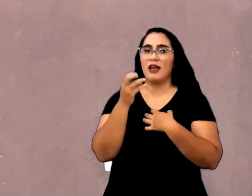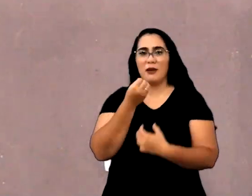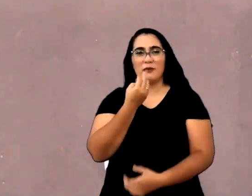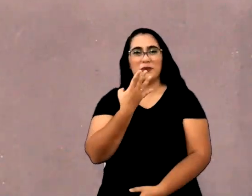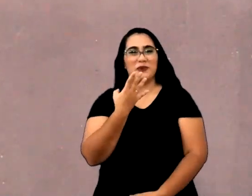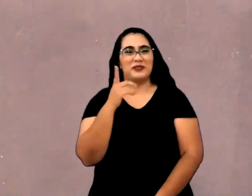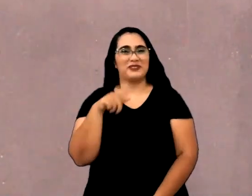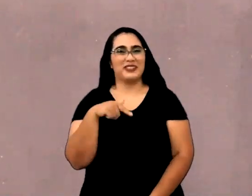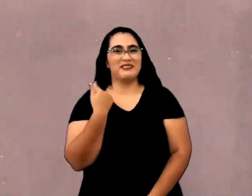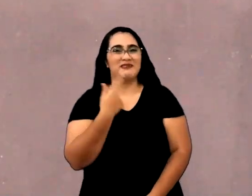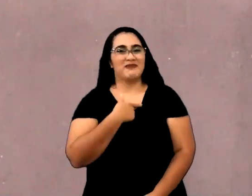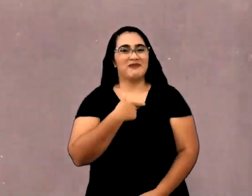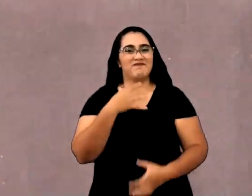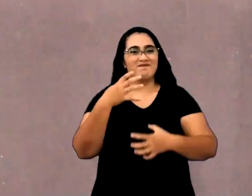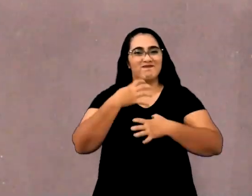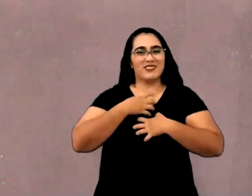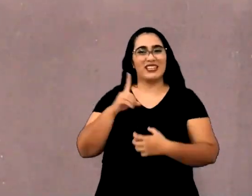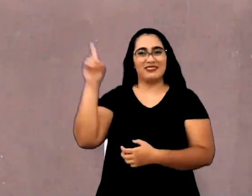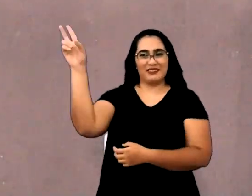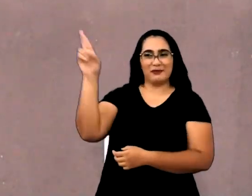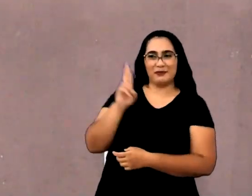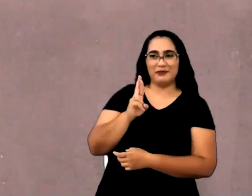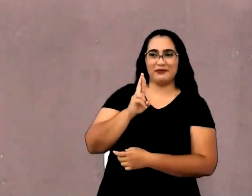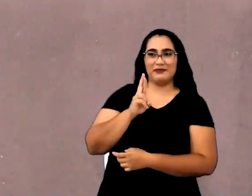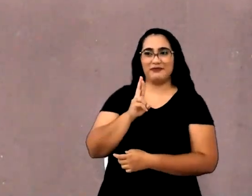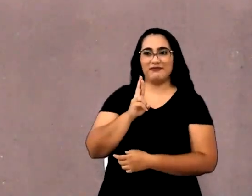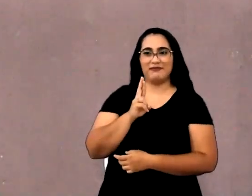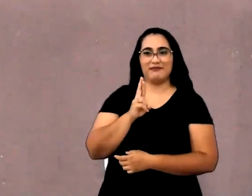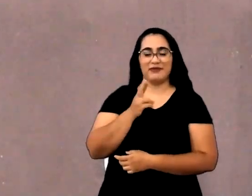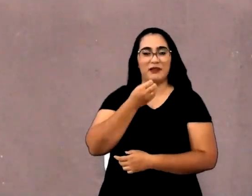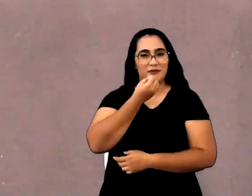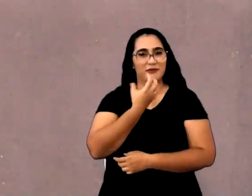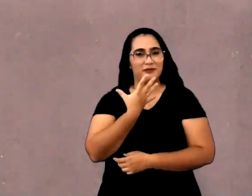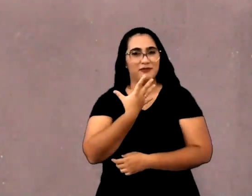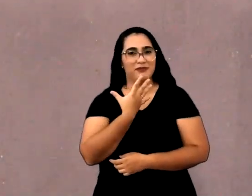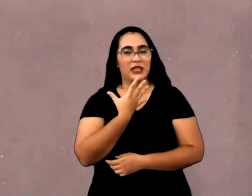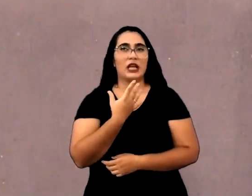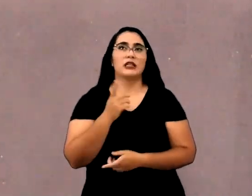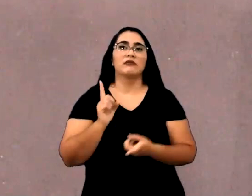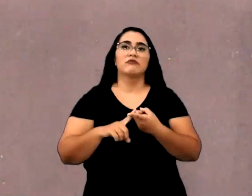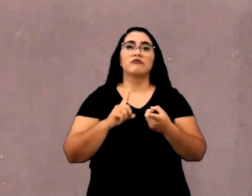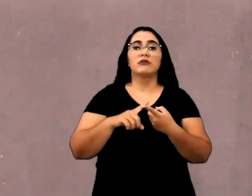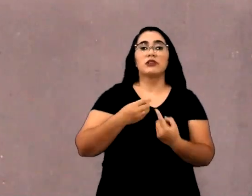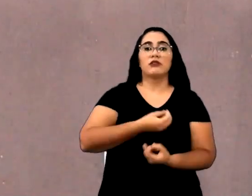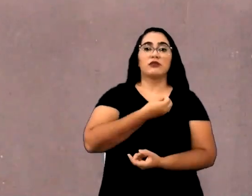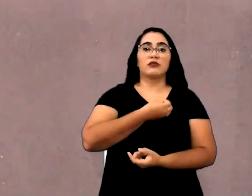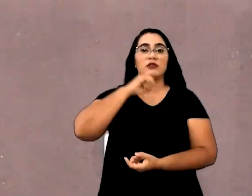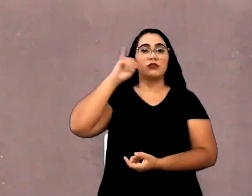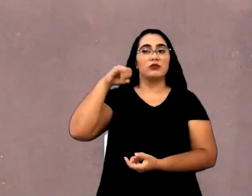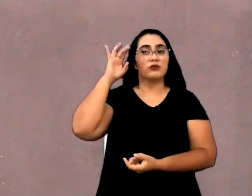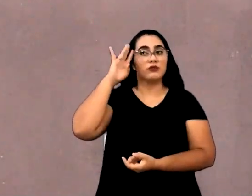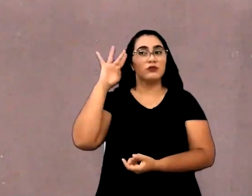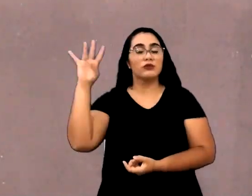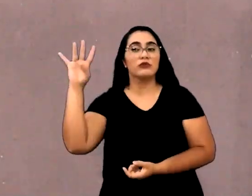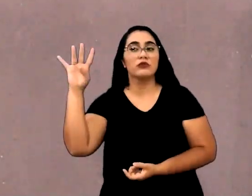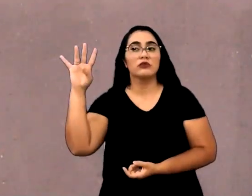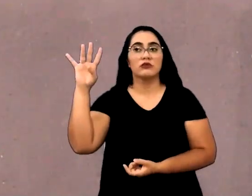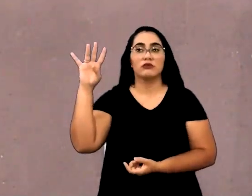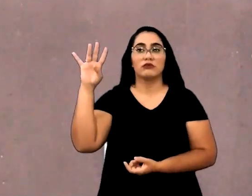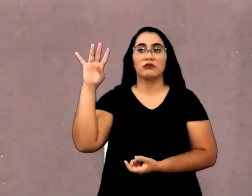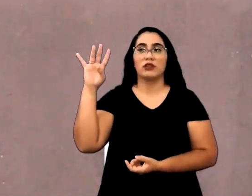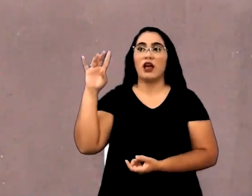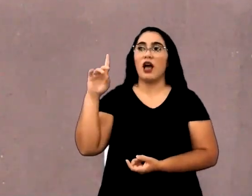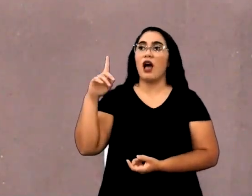É bom que a gente vê a ação de Deus. A gente vê na vida de José. Os homens que estão lá para o